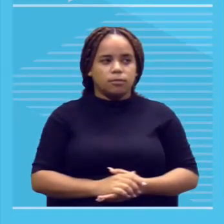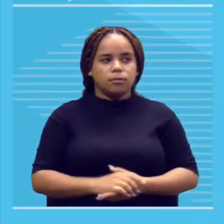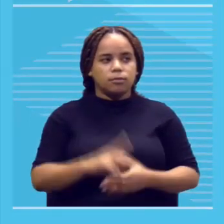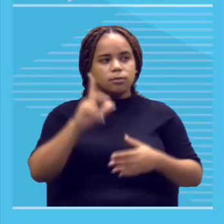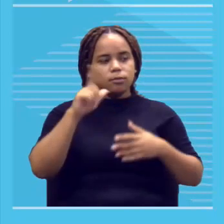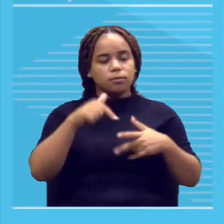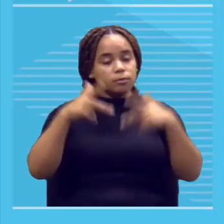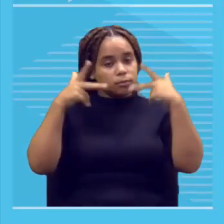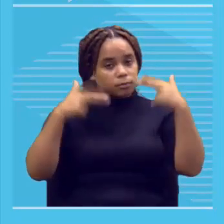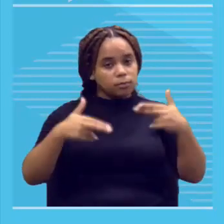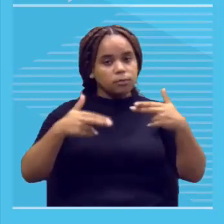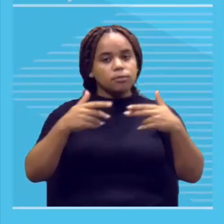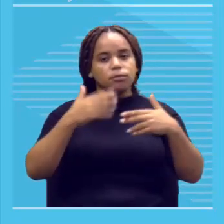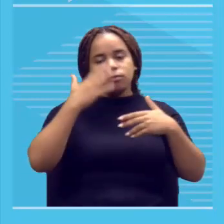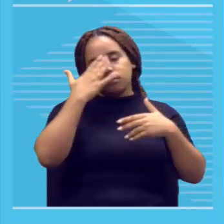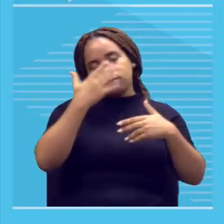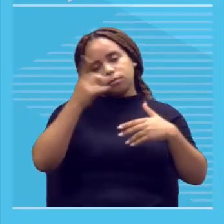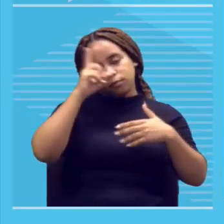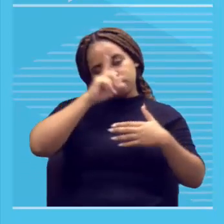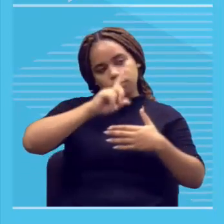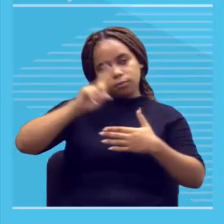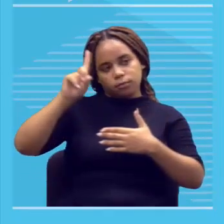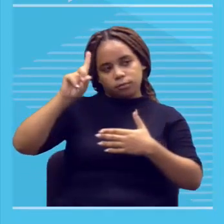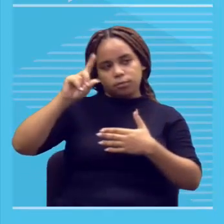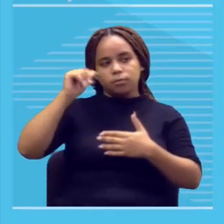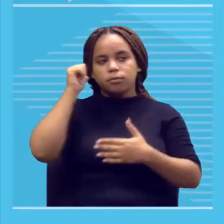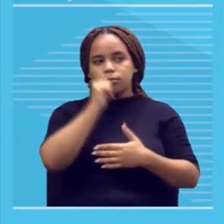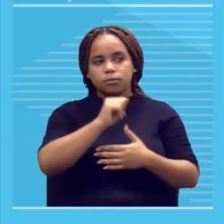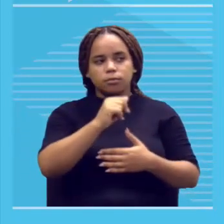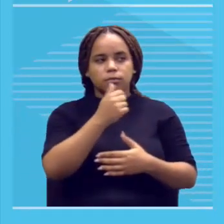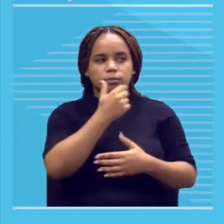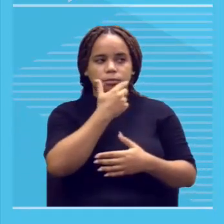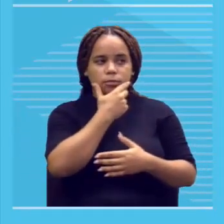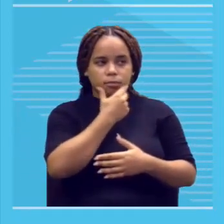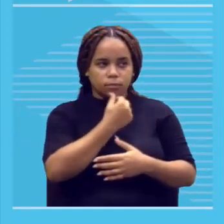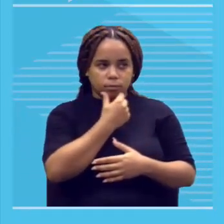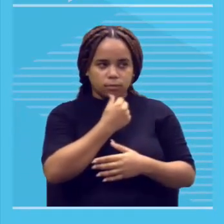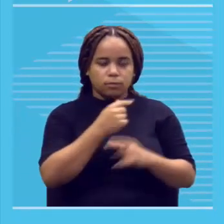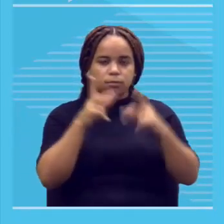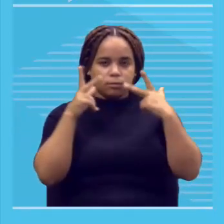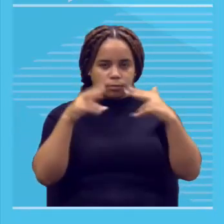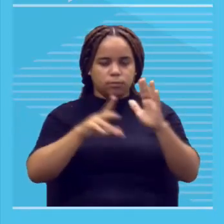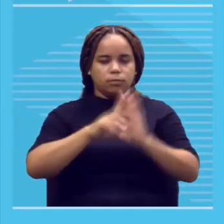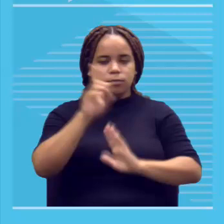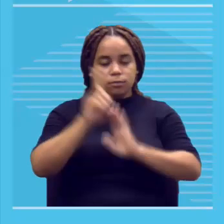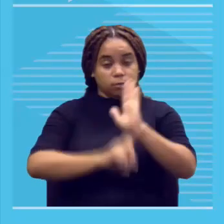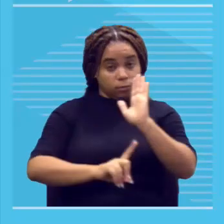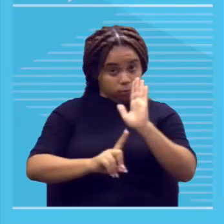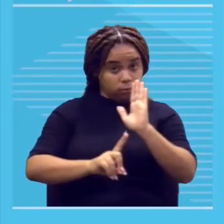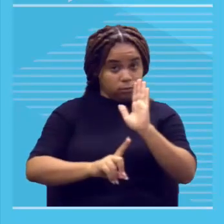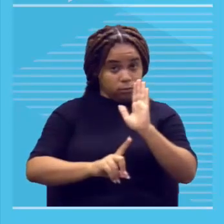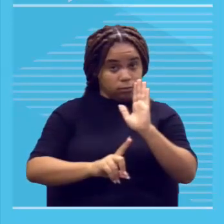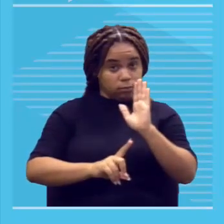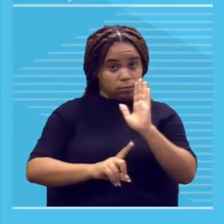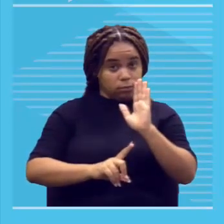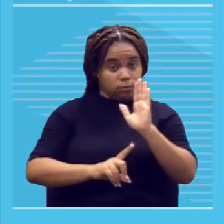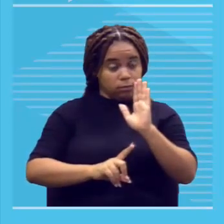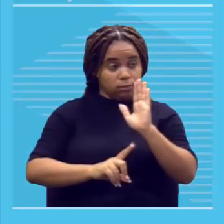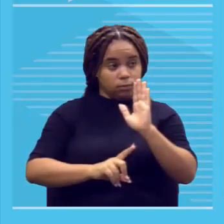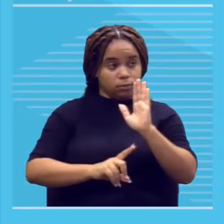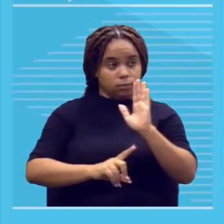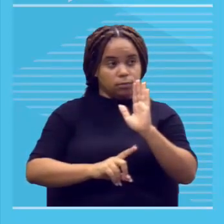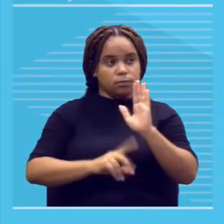são iguais perante Deus o homem e a mulher e tem os mesmos direitos a pergunta olha só